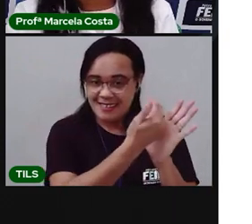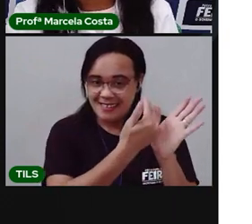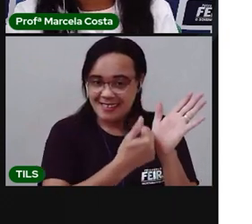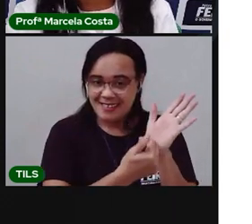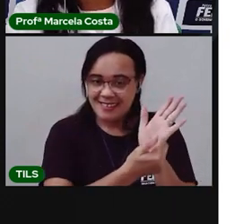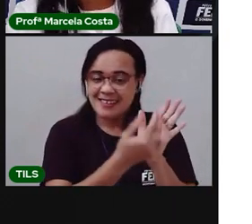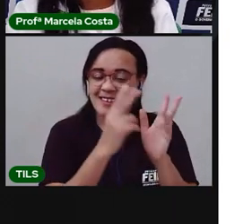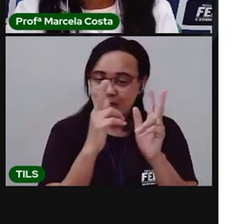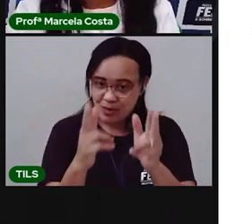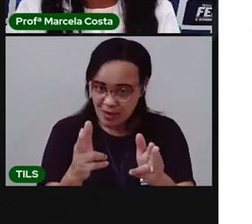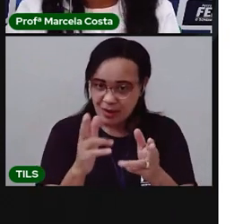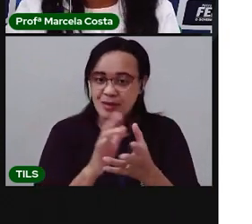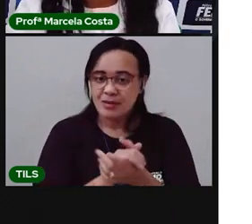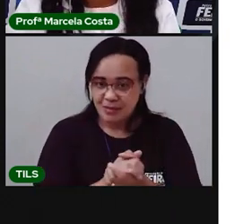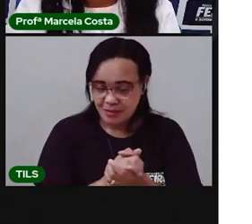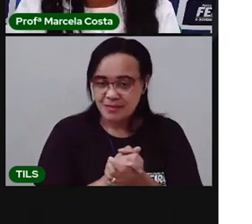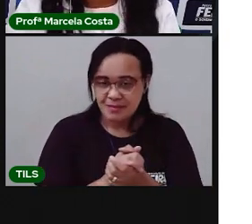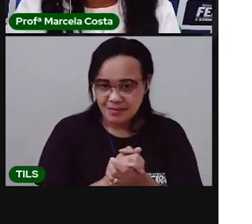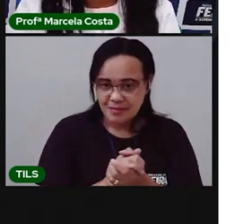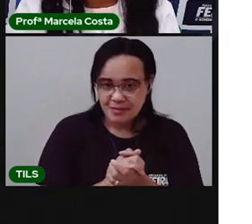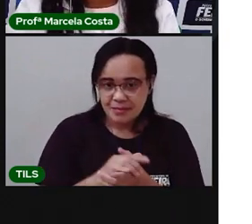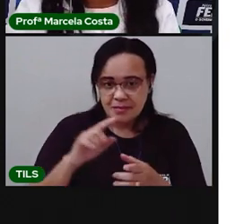Vamos para o próximo.